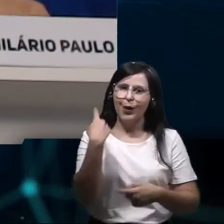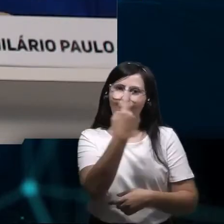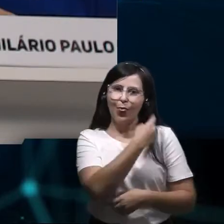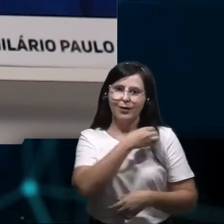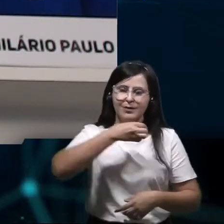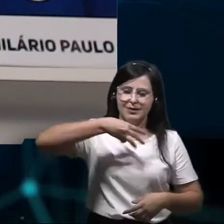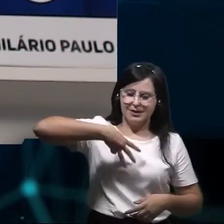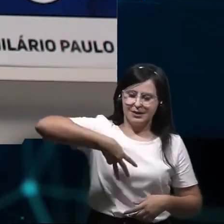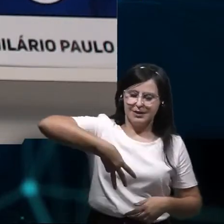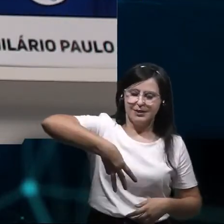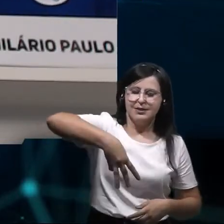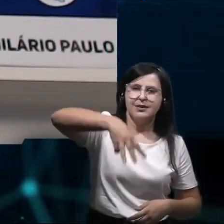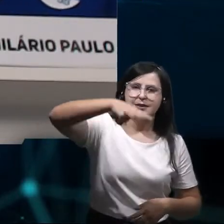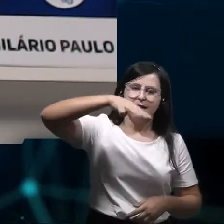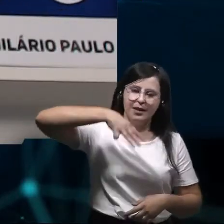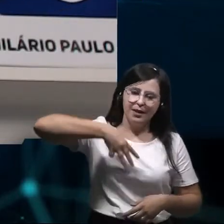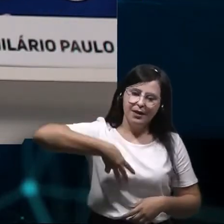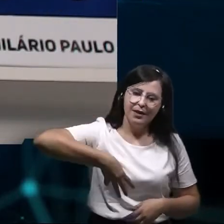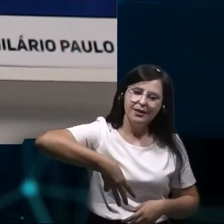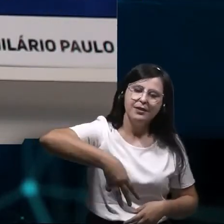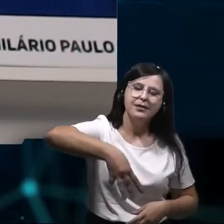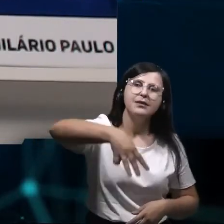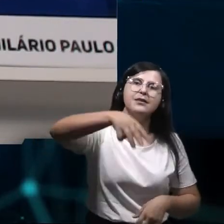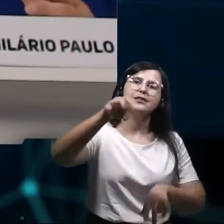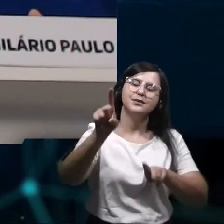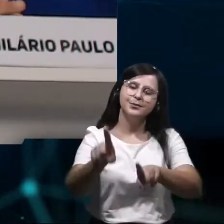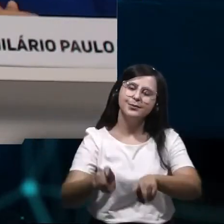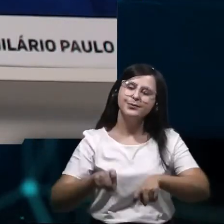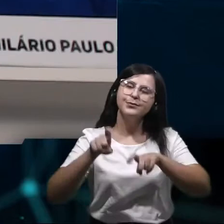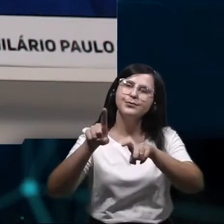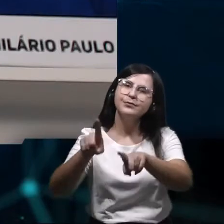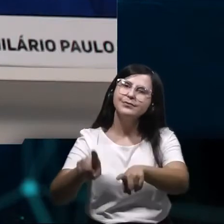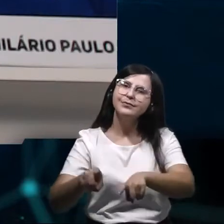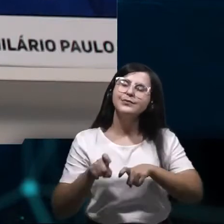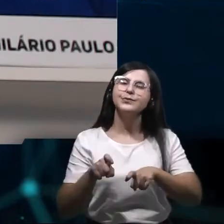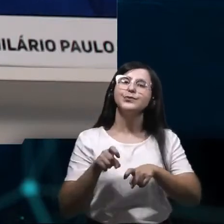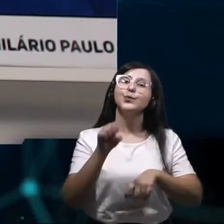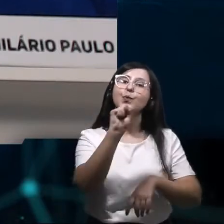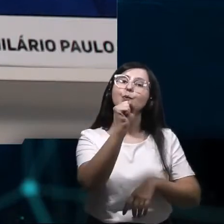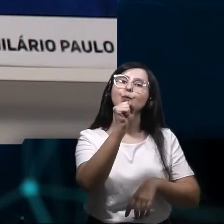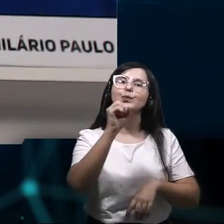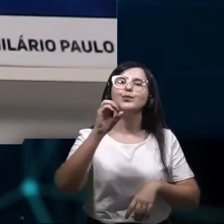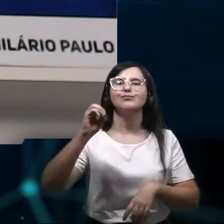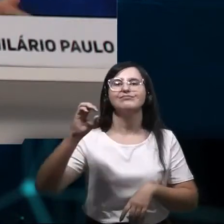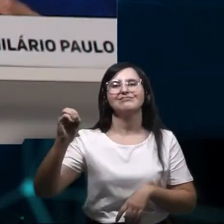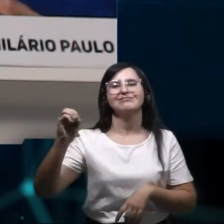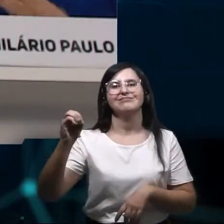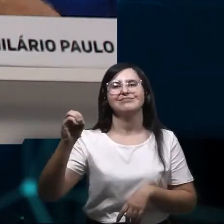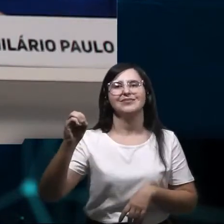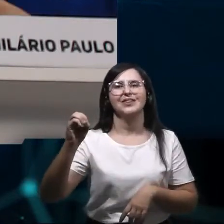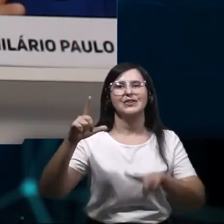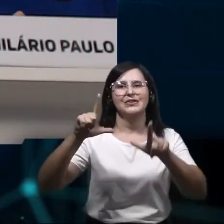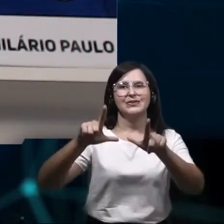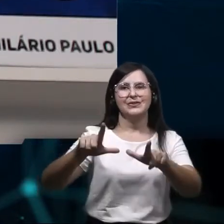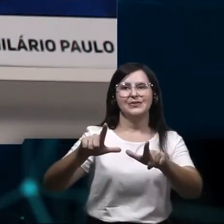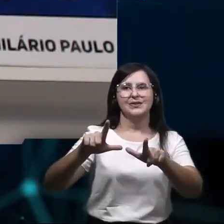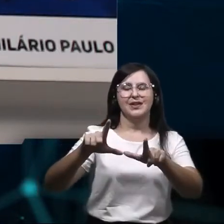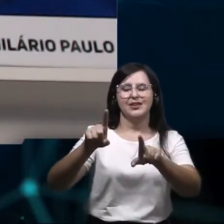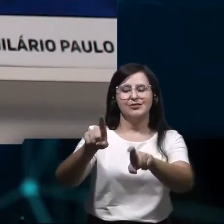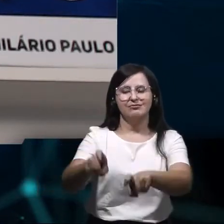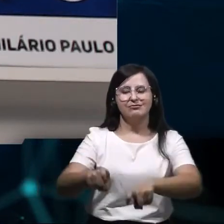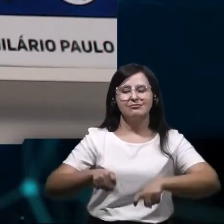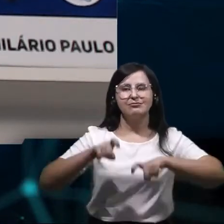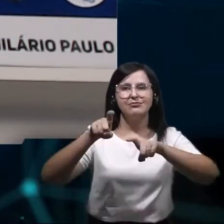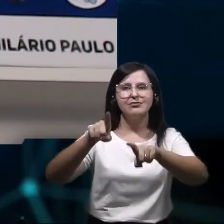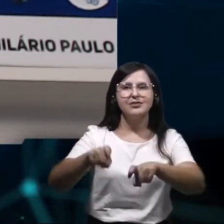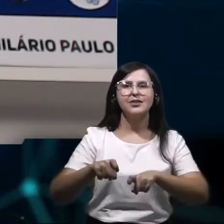quase 800 propriedades rurais. Eu gostaria de saber do senhor qual vai ser a sua política